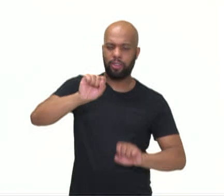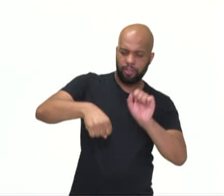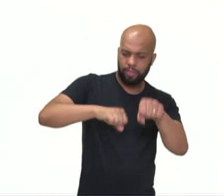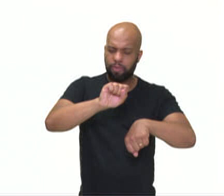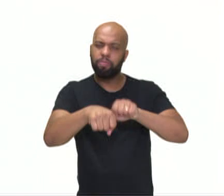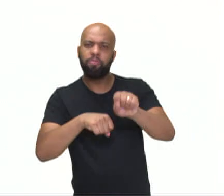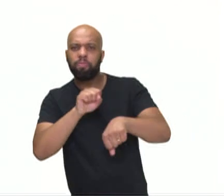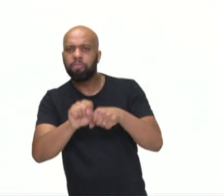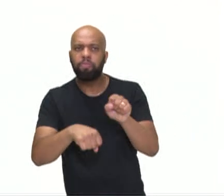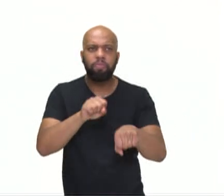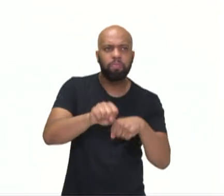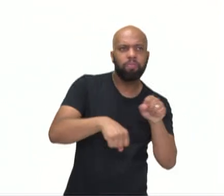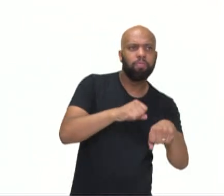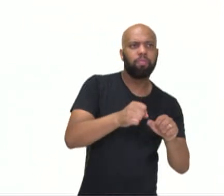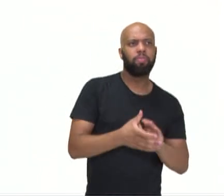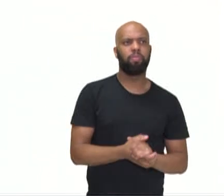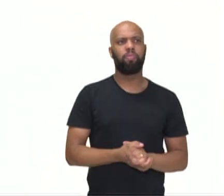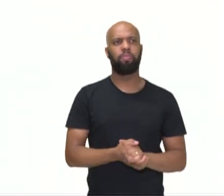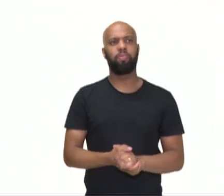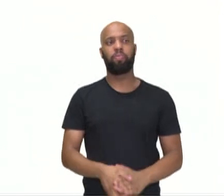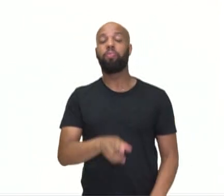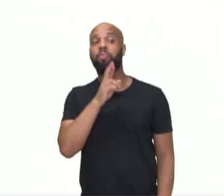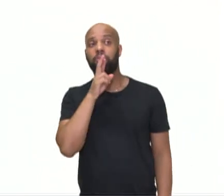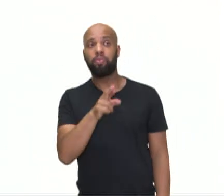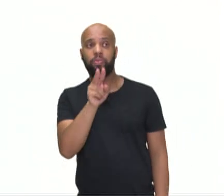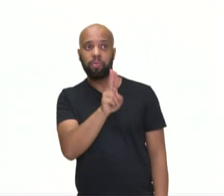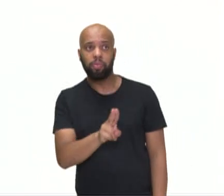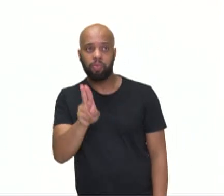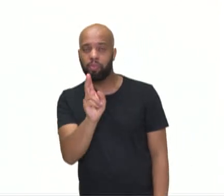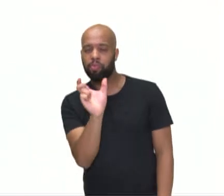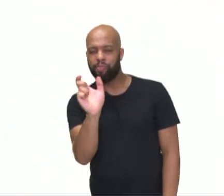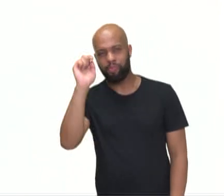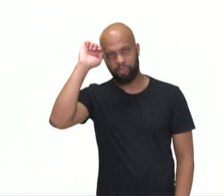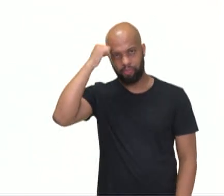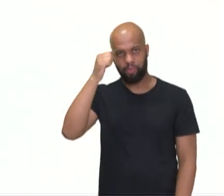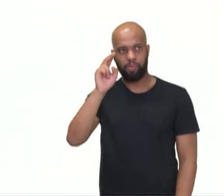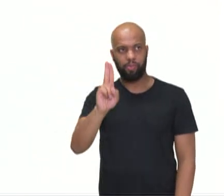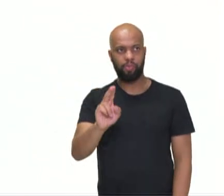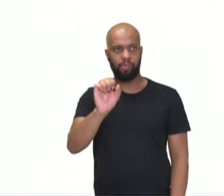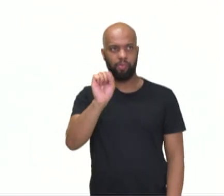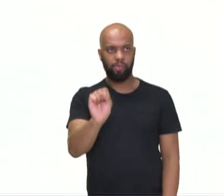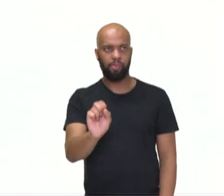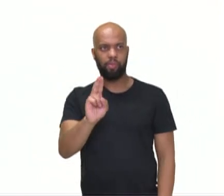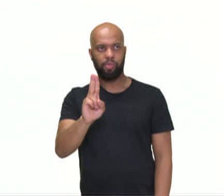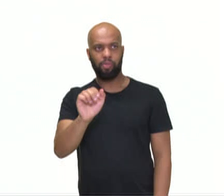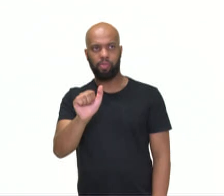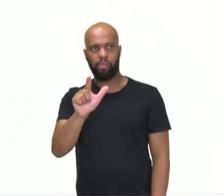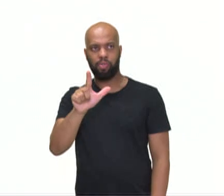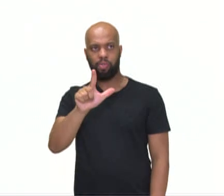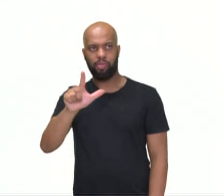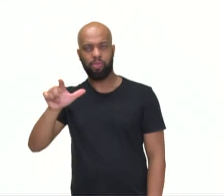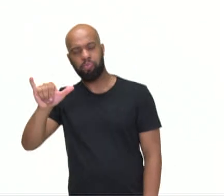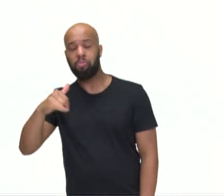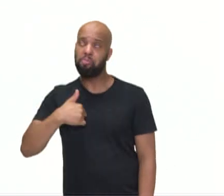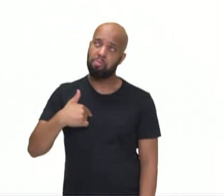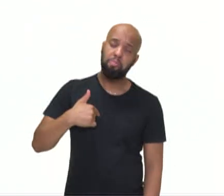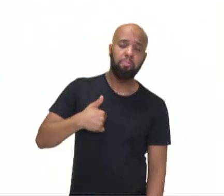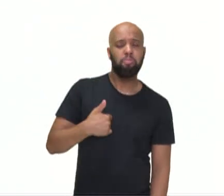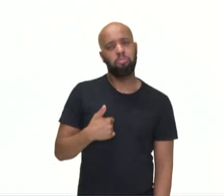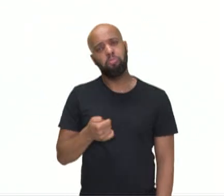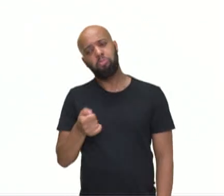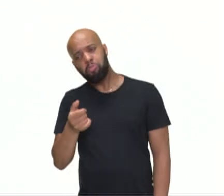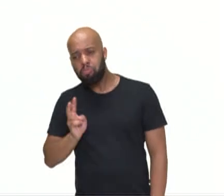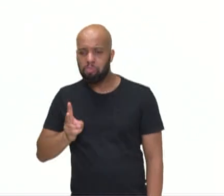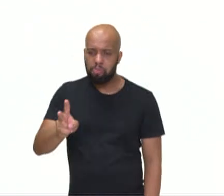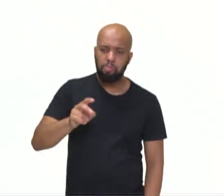bicicleta? Oh, I usually ride it after school. Eu normalmente ando de bicicleta depois da aula.